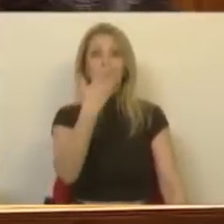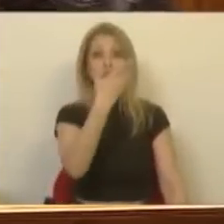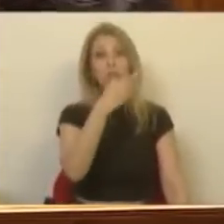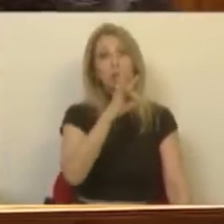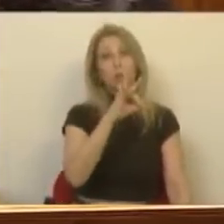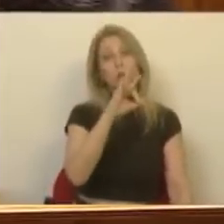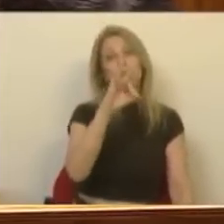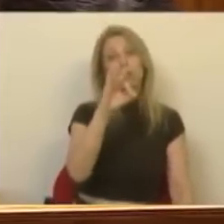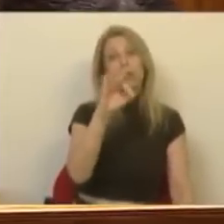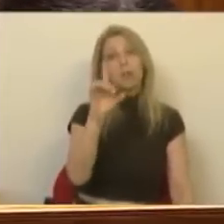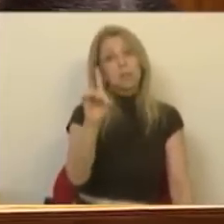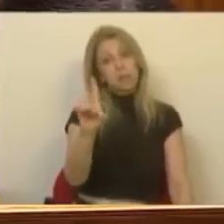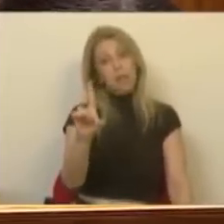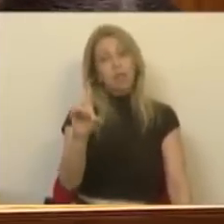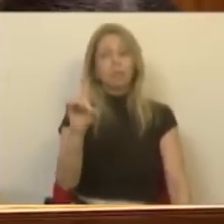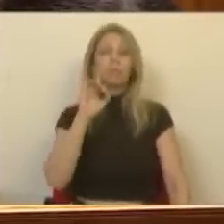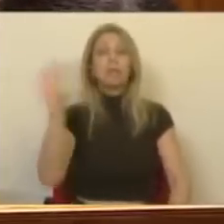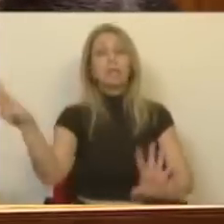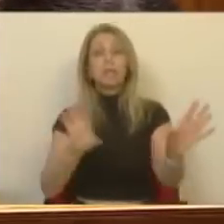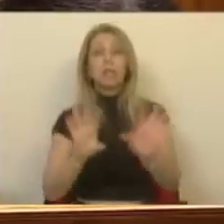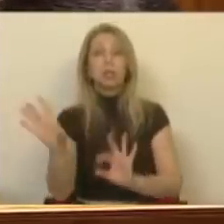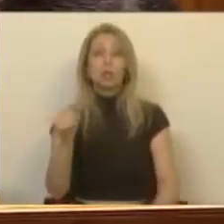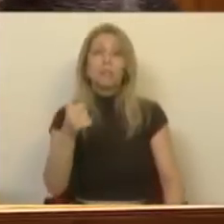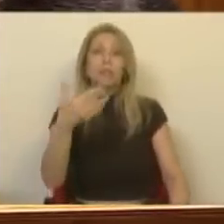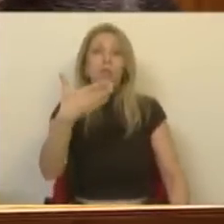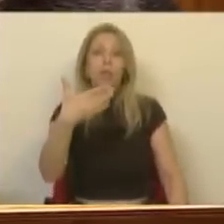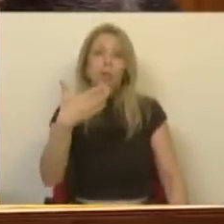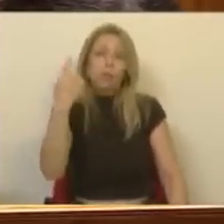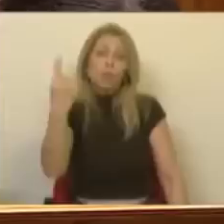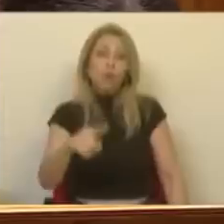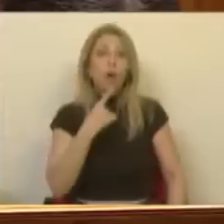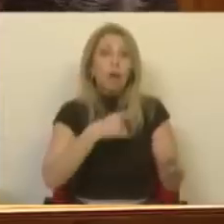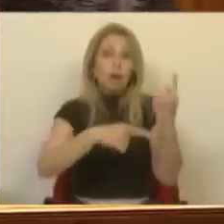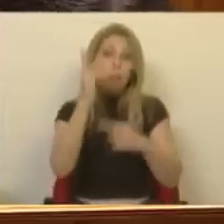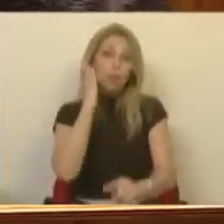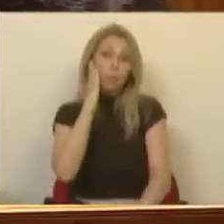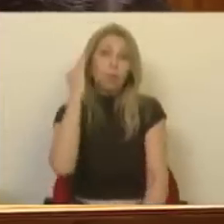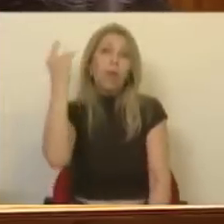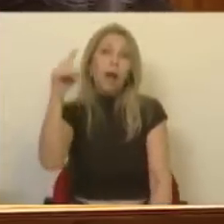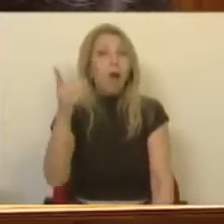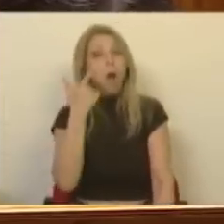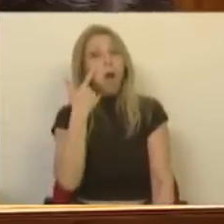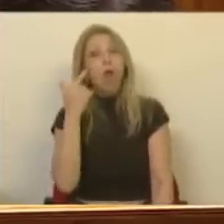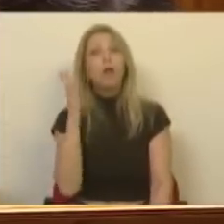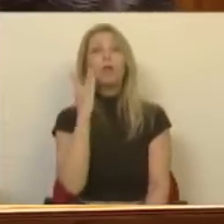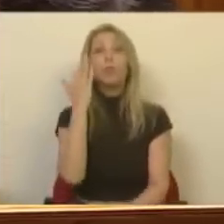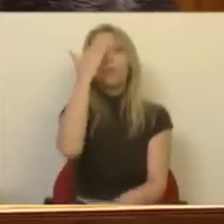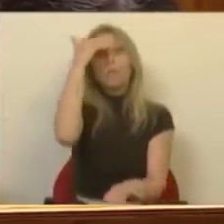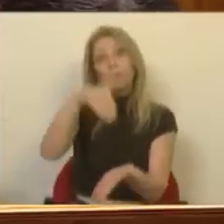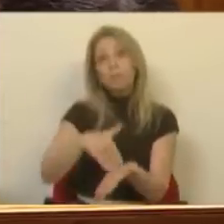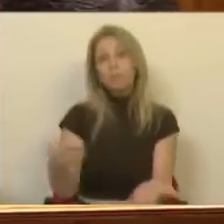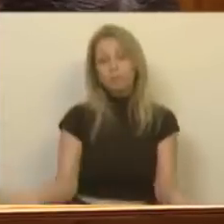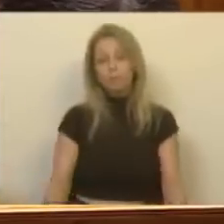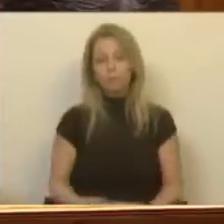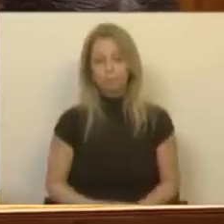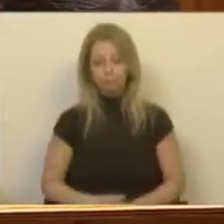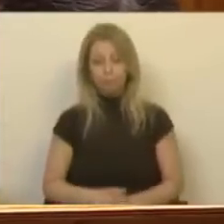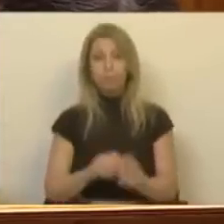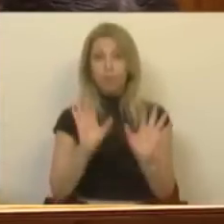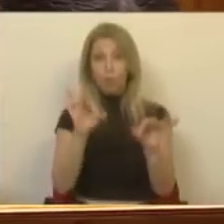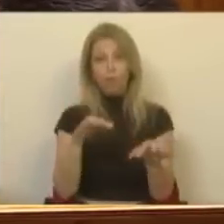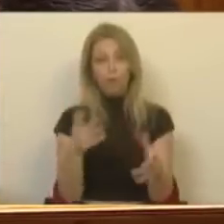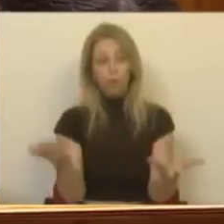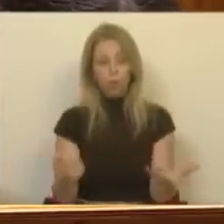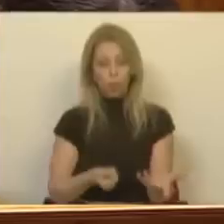aclamações ainda em apreciação vamos ver qual é o número final na verdade é que de um conjunto Se todas cumprirem